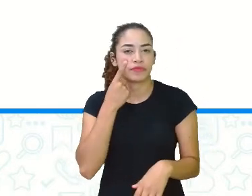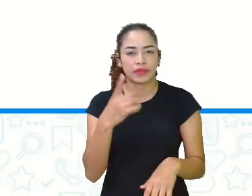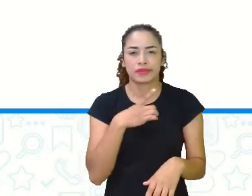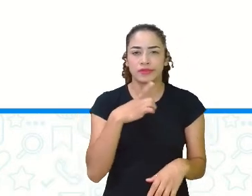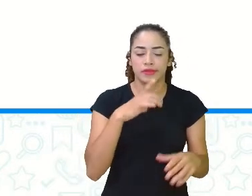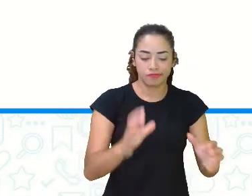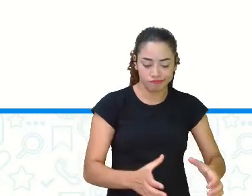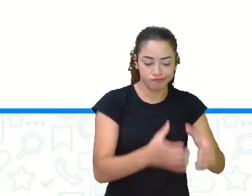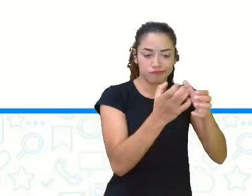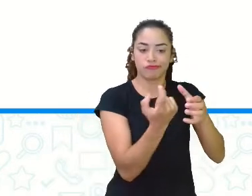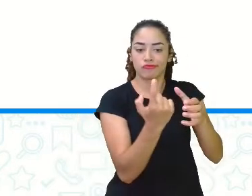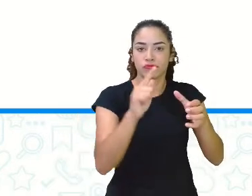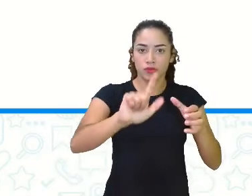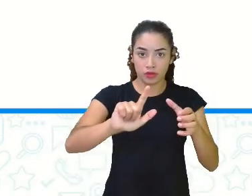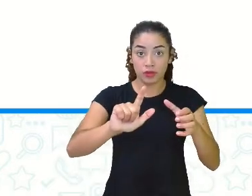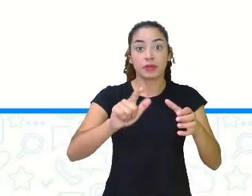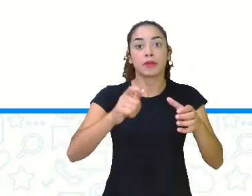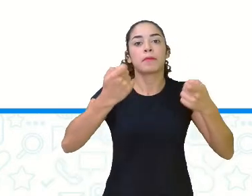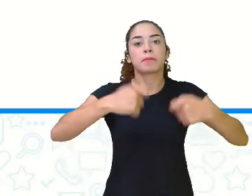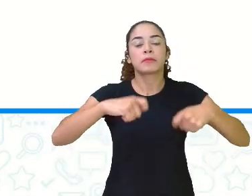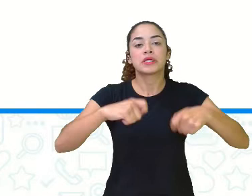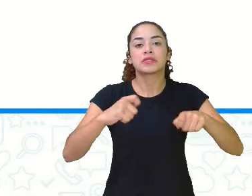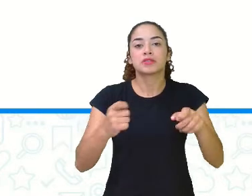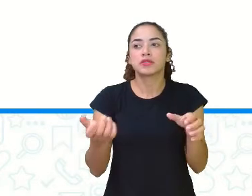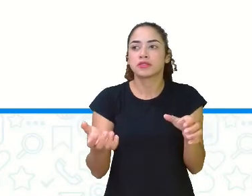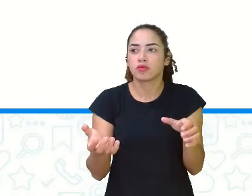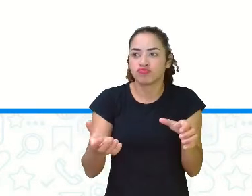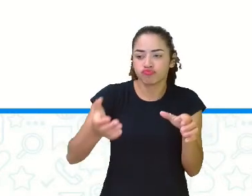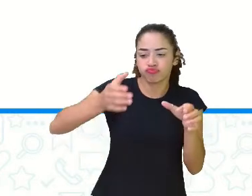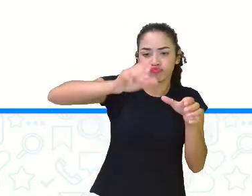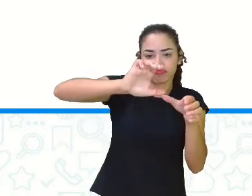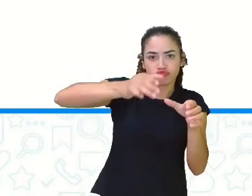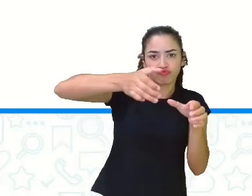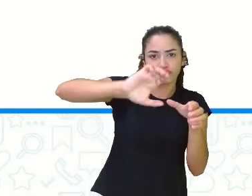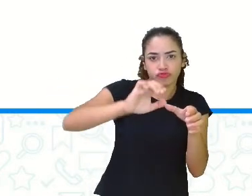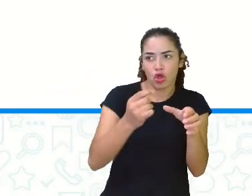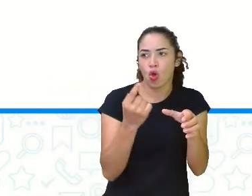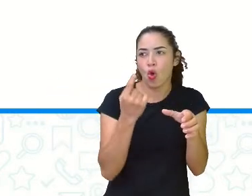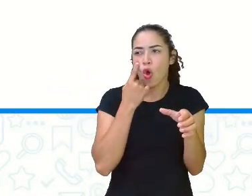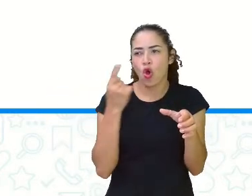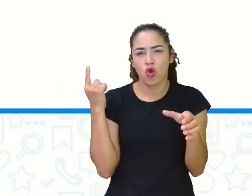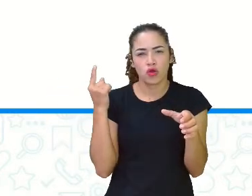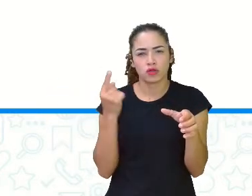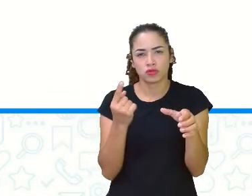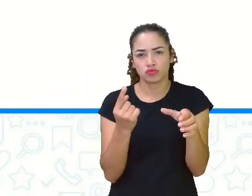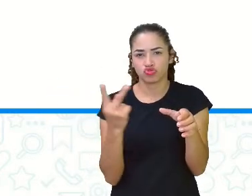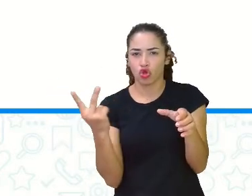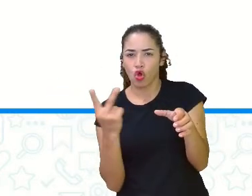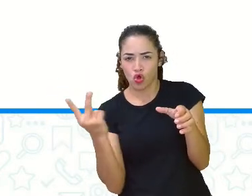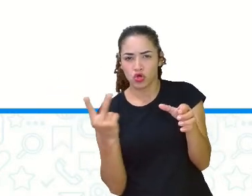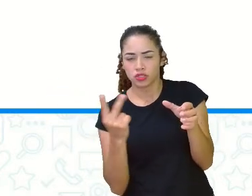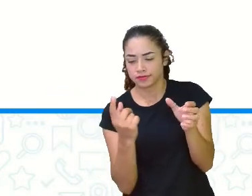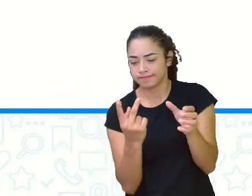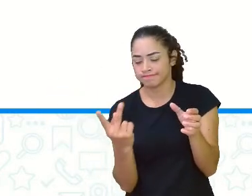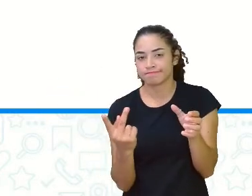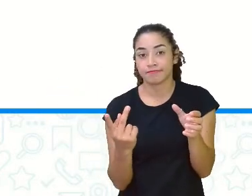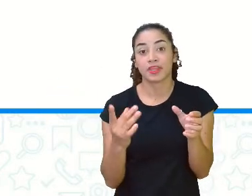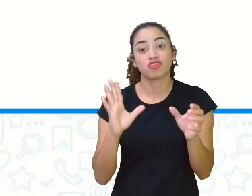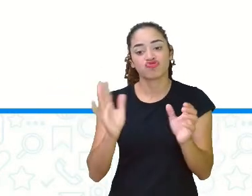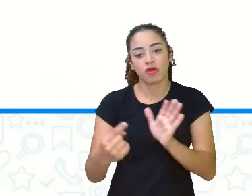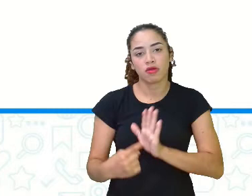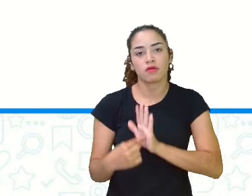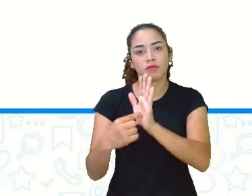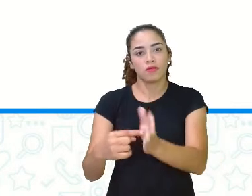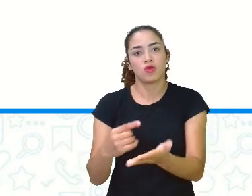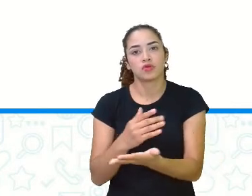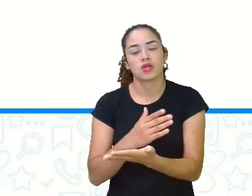litro e precisa preencher com um desses copos aí que já está mostrando, né? A quantidade de cada